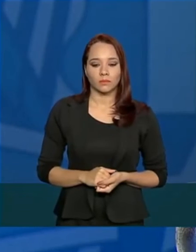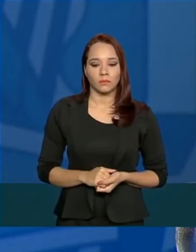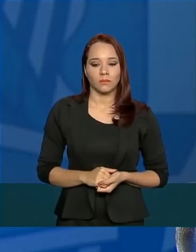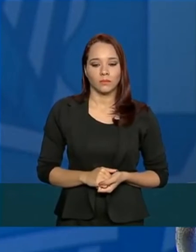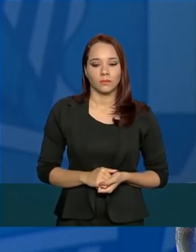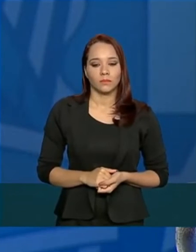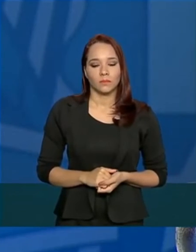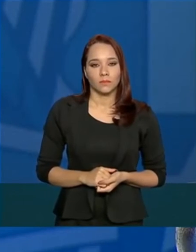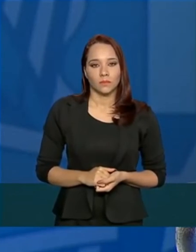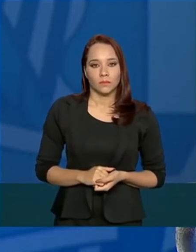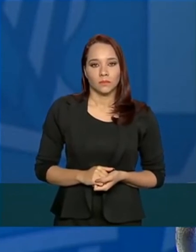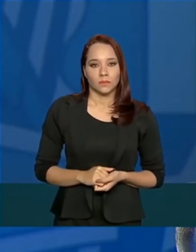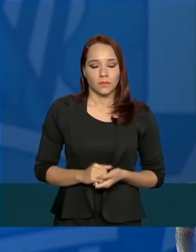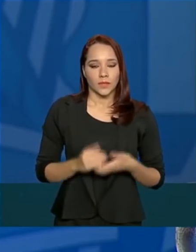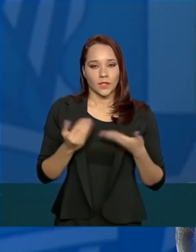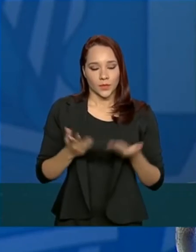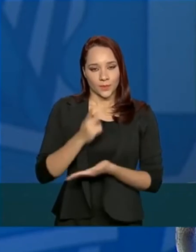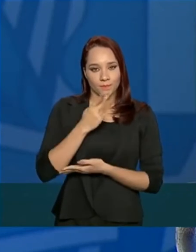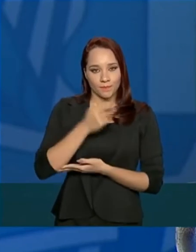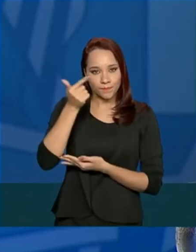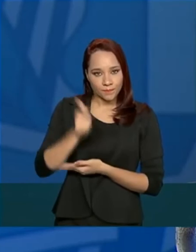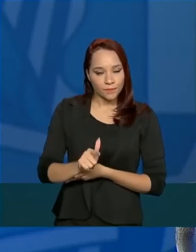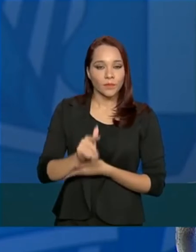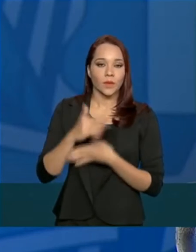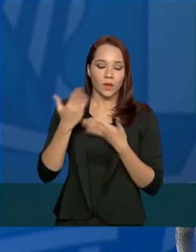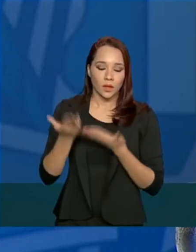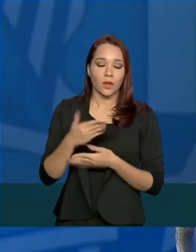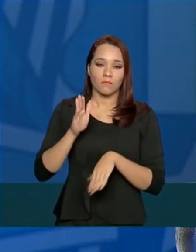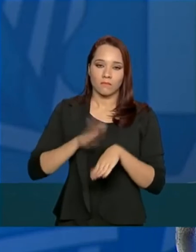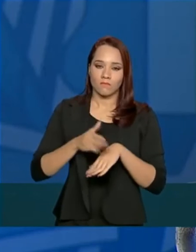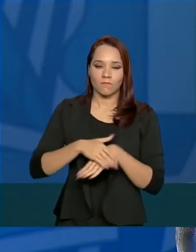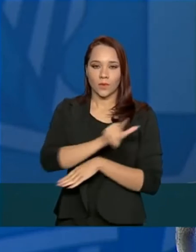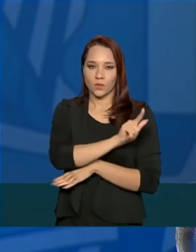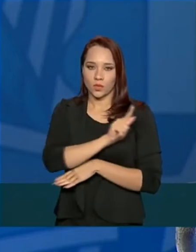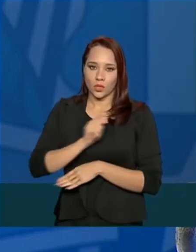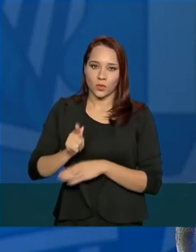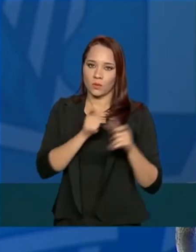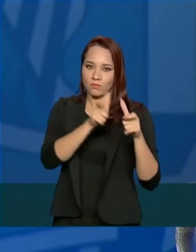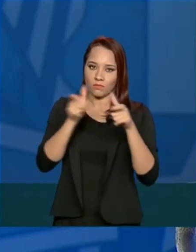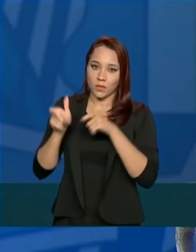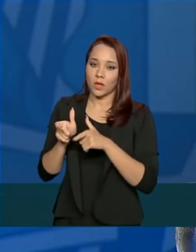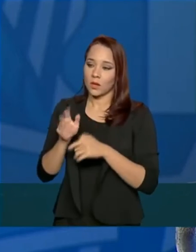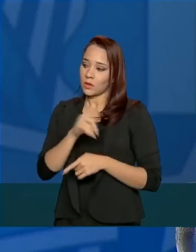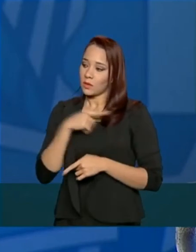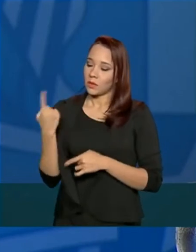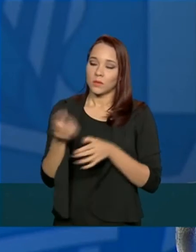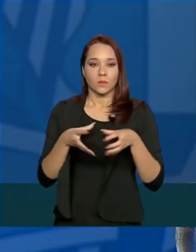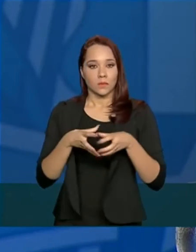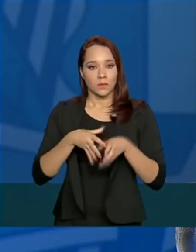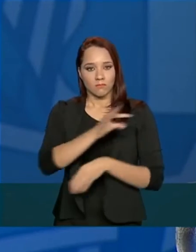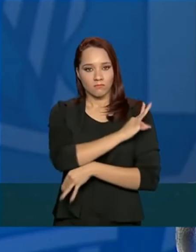Então, volto a dizer que é por conta do gestor local e nós procuraremos, com o nosso corpo de